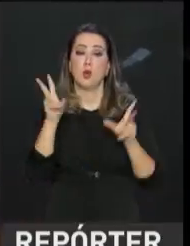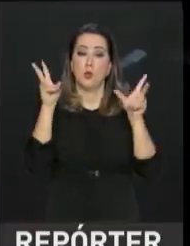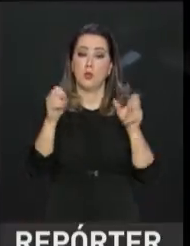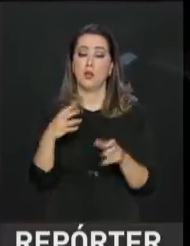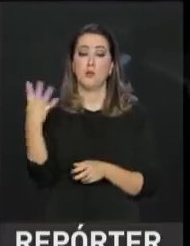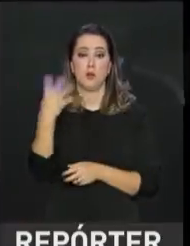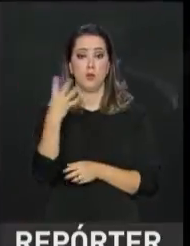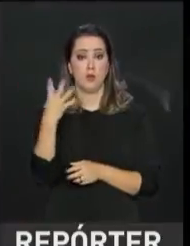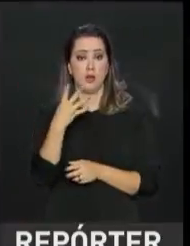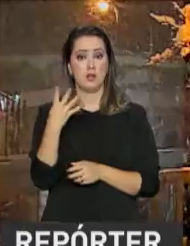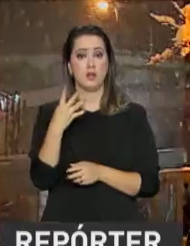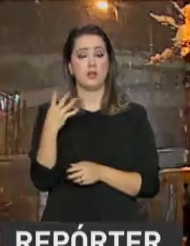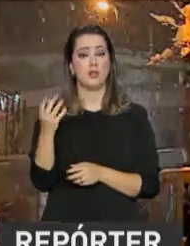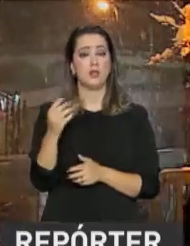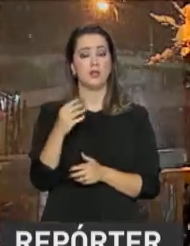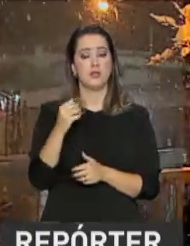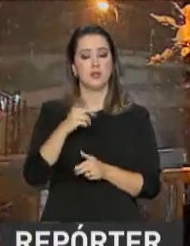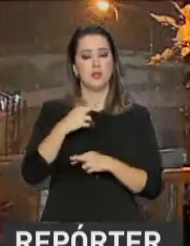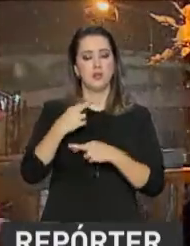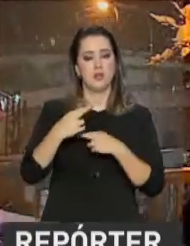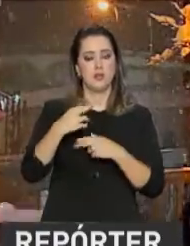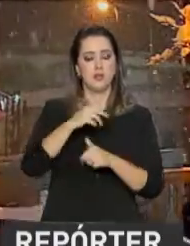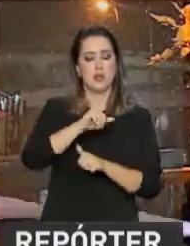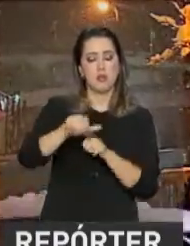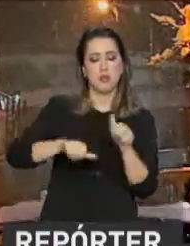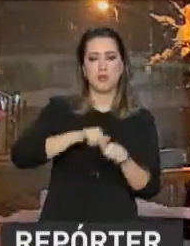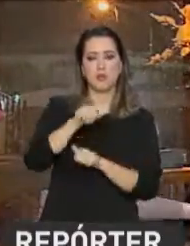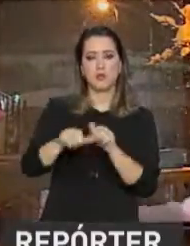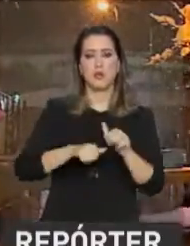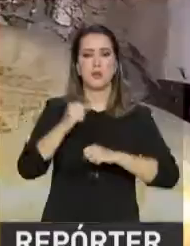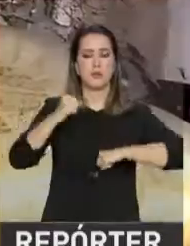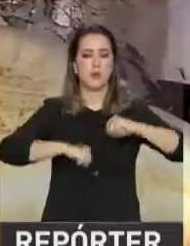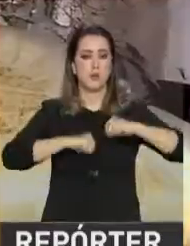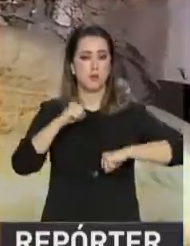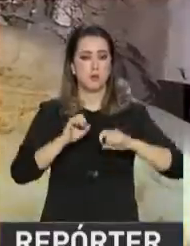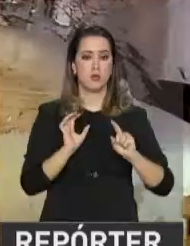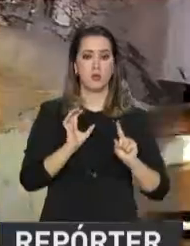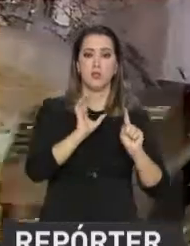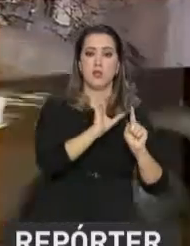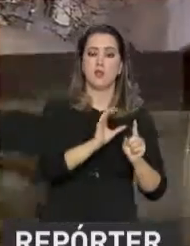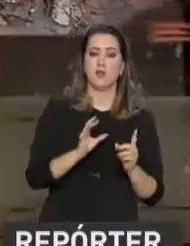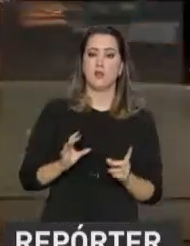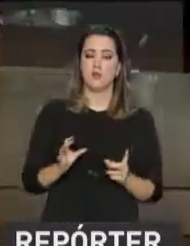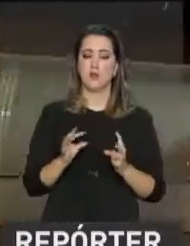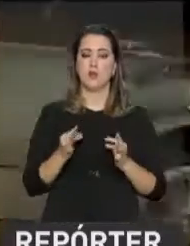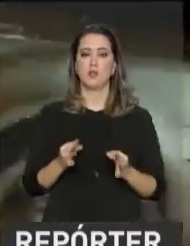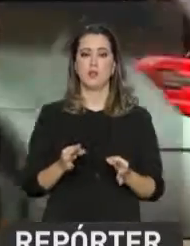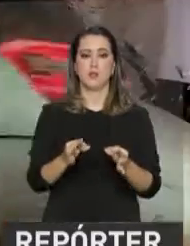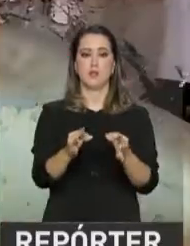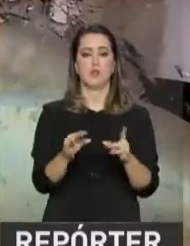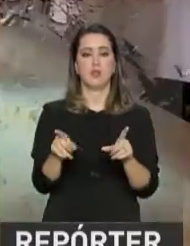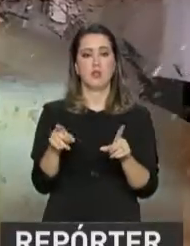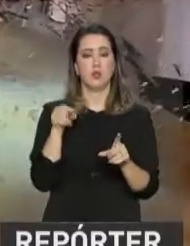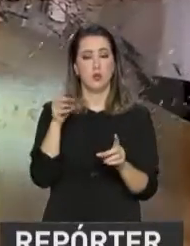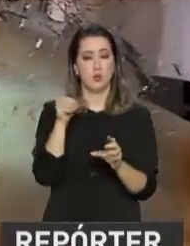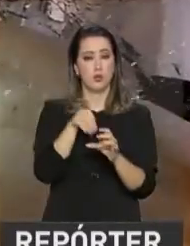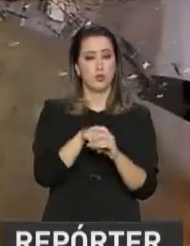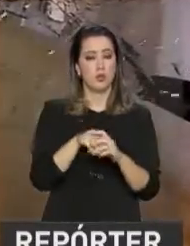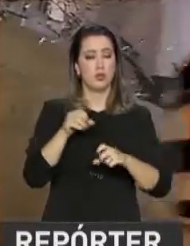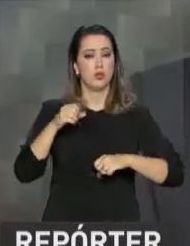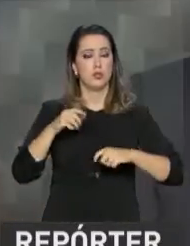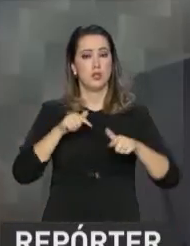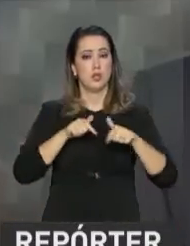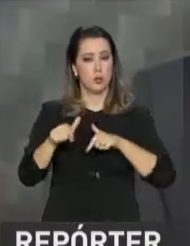quarta revolução industrial e o impacto sobre o mercado de trabalho da evolução tecnológica e automatização da